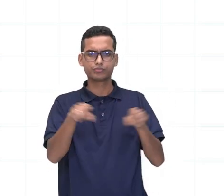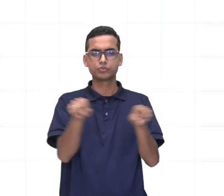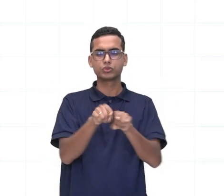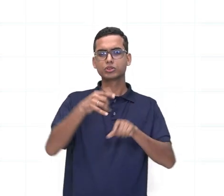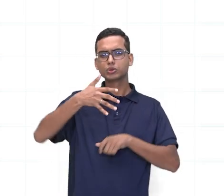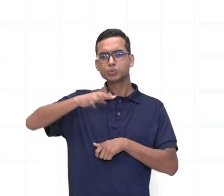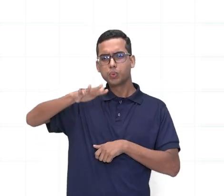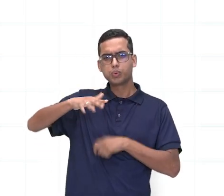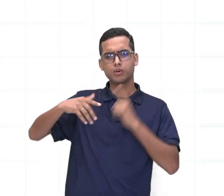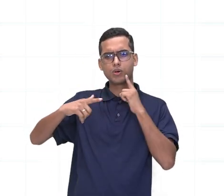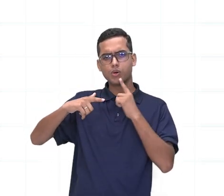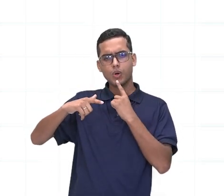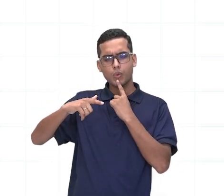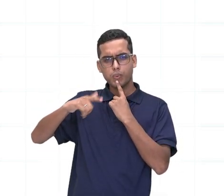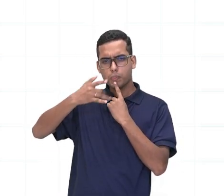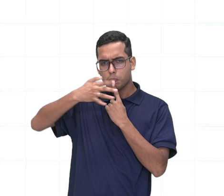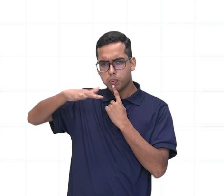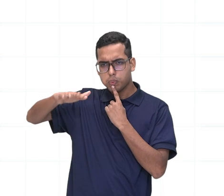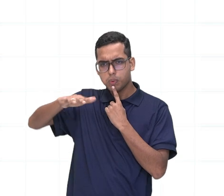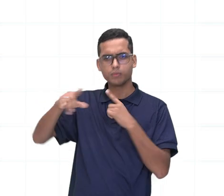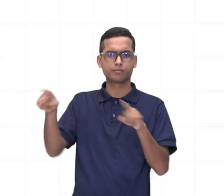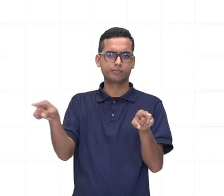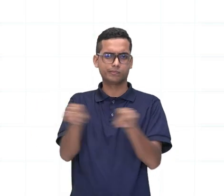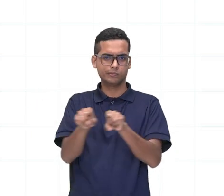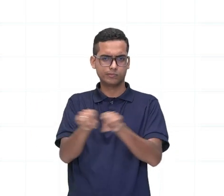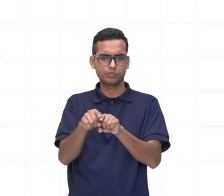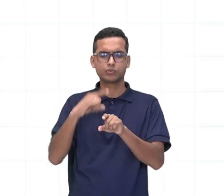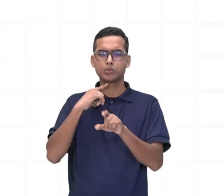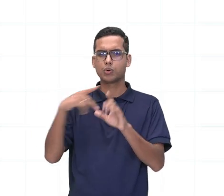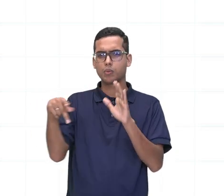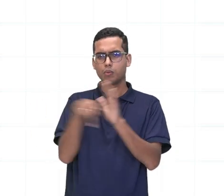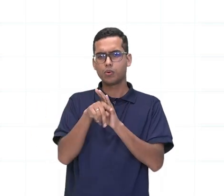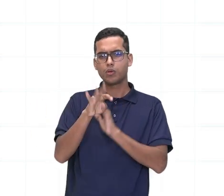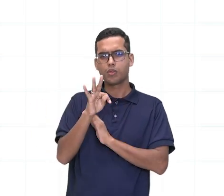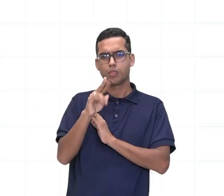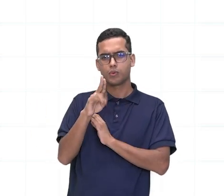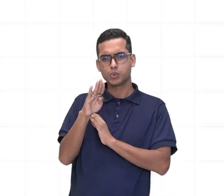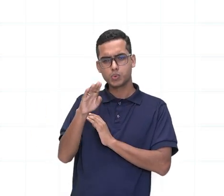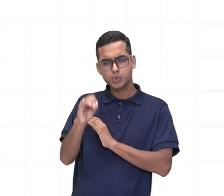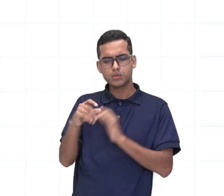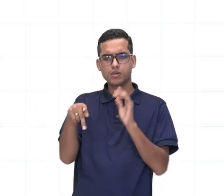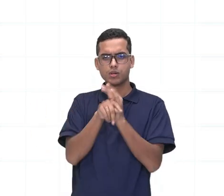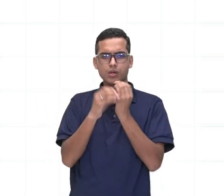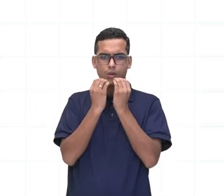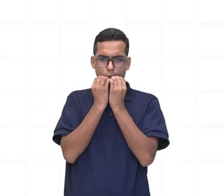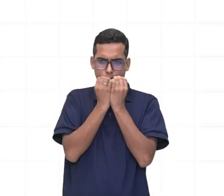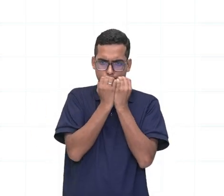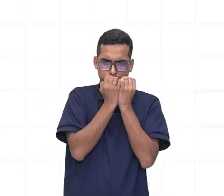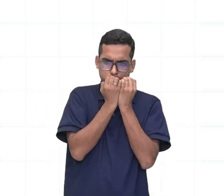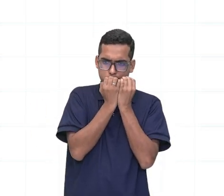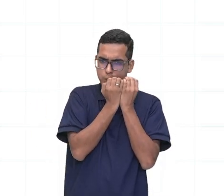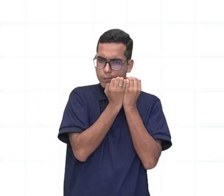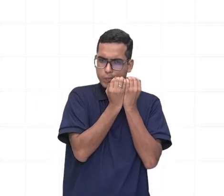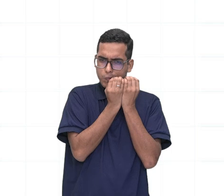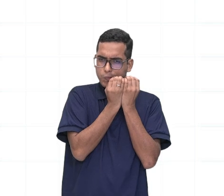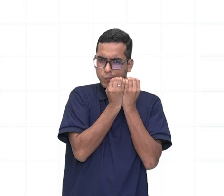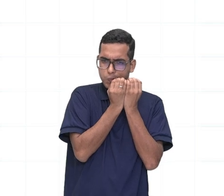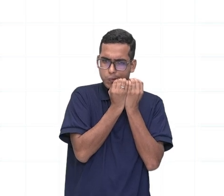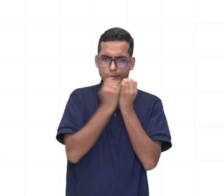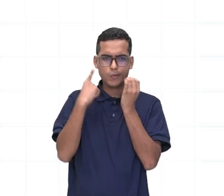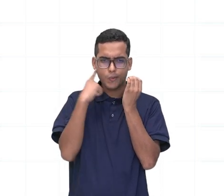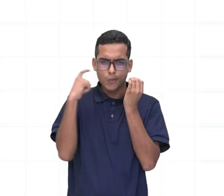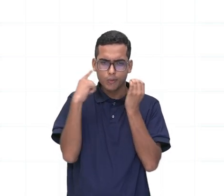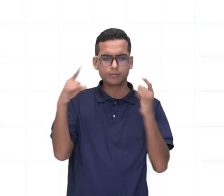vibração do ar sem passar por tubos, ou seja, gaita de boca e acordeon,